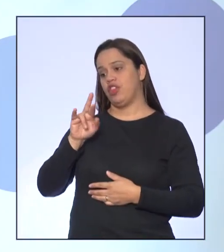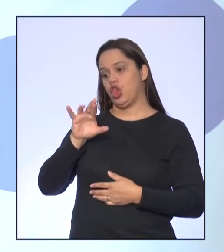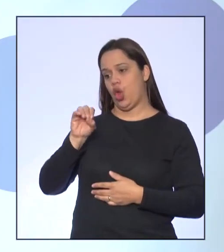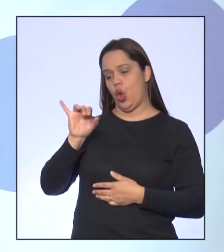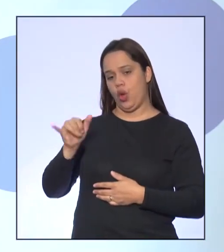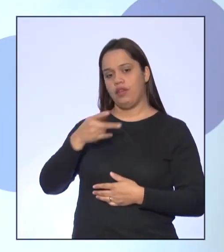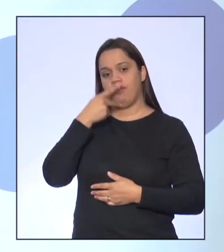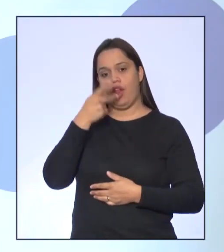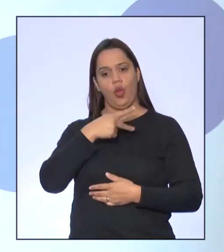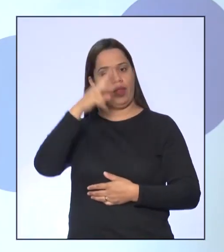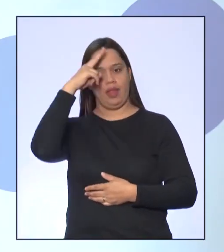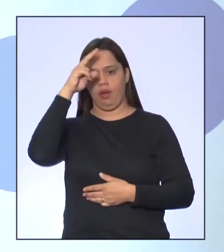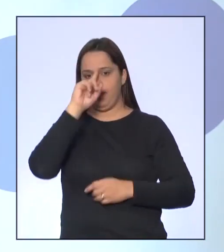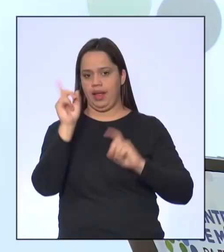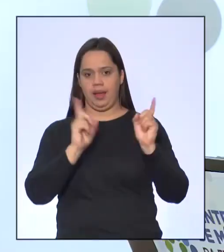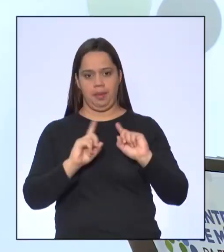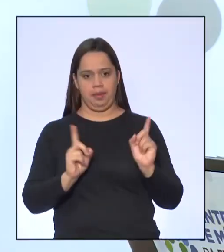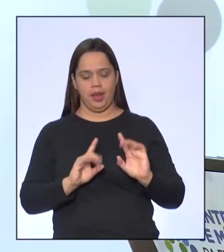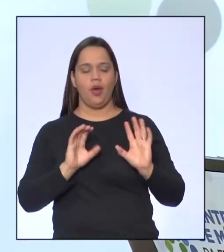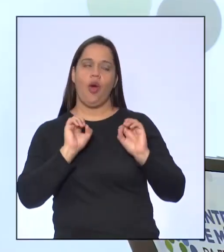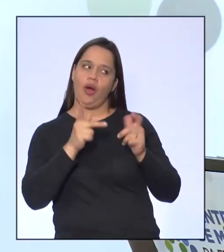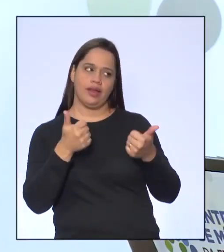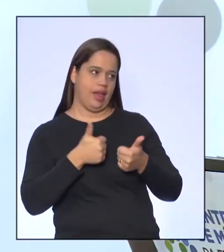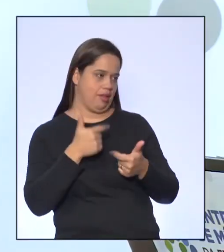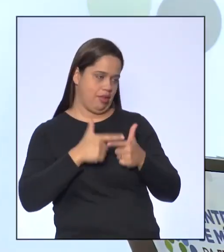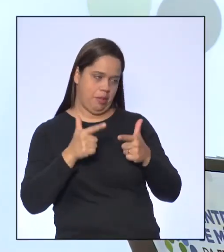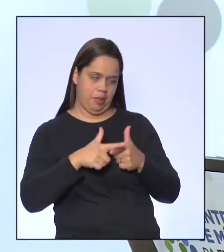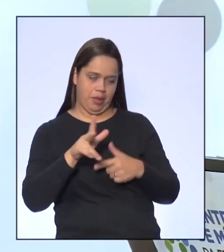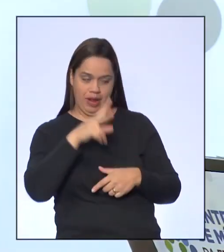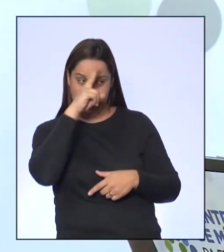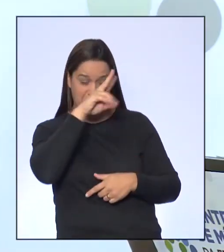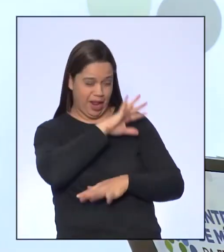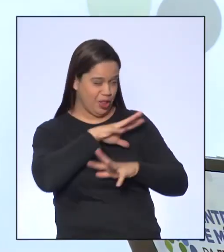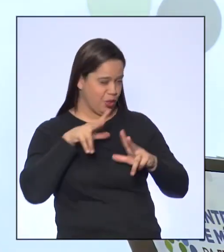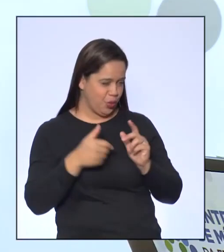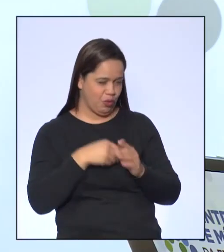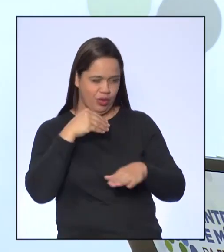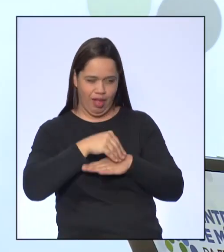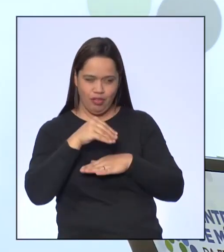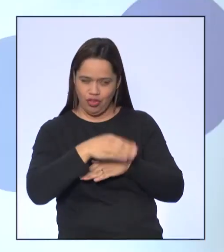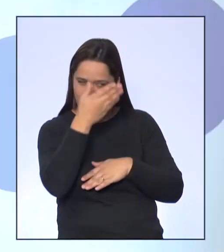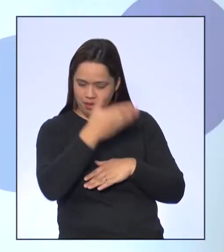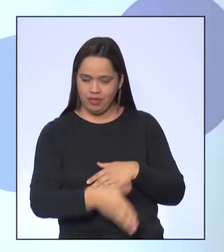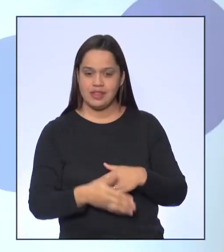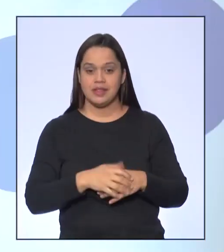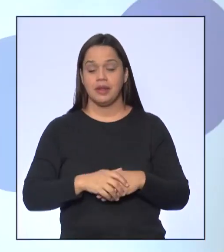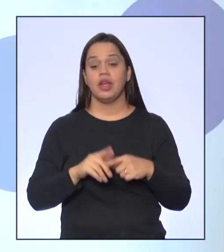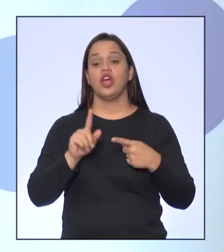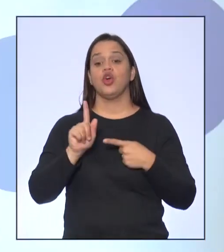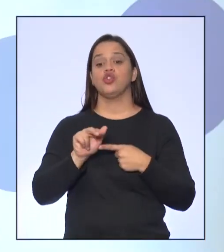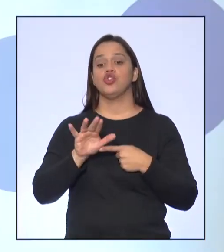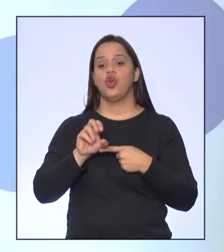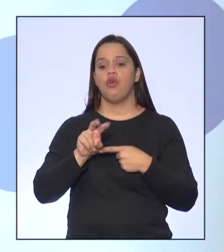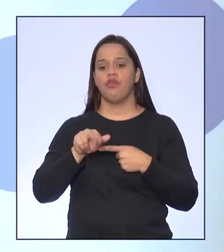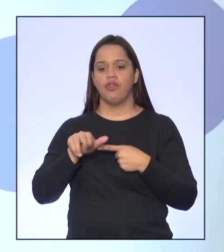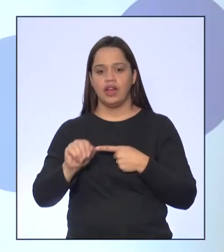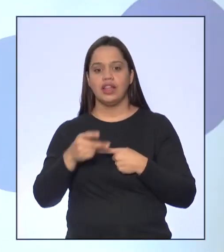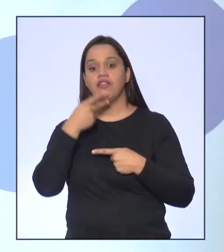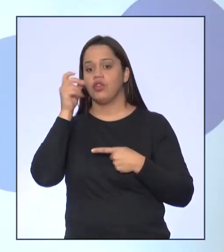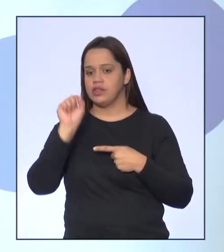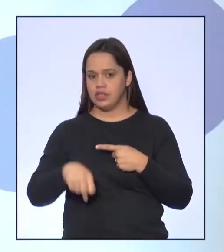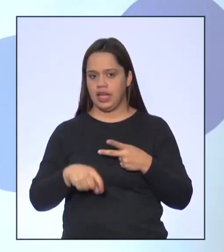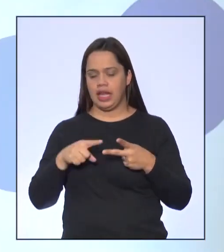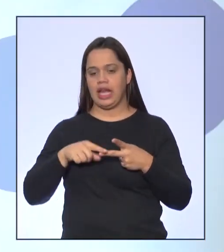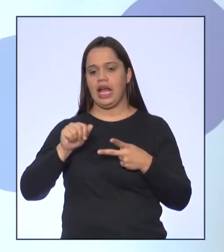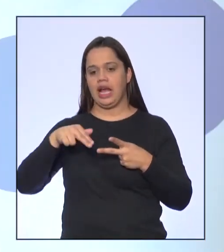problema, Vitória. Agora você vai Não aprender lembra. tudo. Vou dar várias dicas para Vitória. O Giovanni disse que sim. A Ana Clara, mais